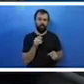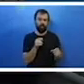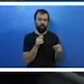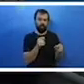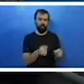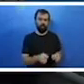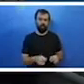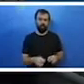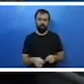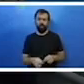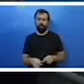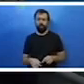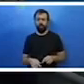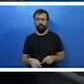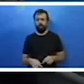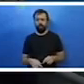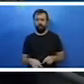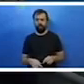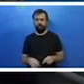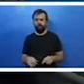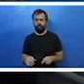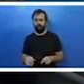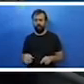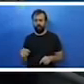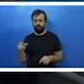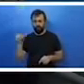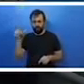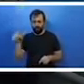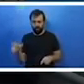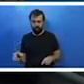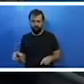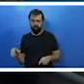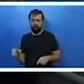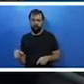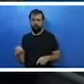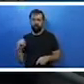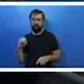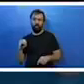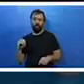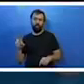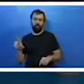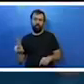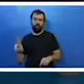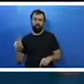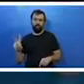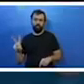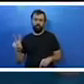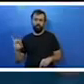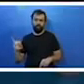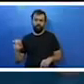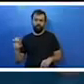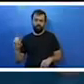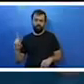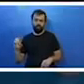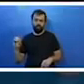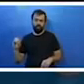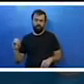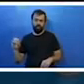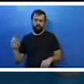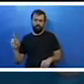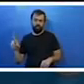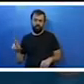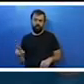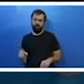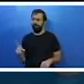ouvidor-mor? Majestade, eu só estava passando em frente ao solar. Eu não sei de nada. Realmente, ele só passou, deu